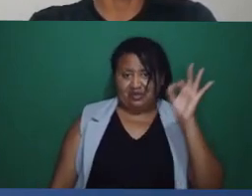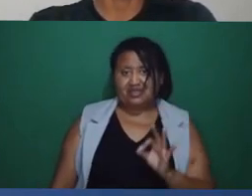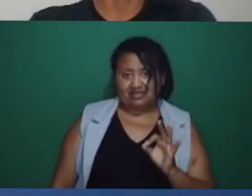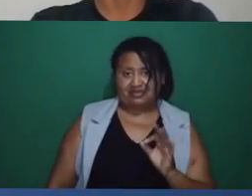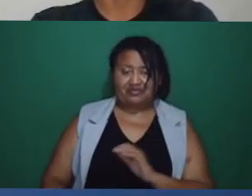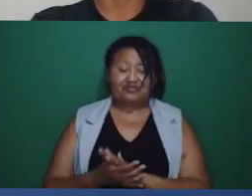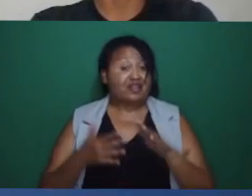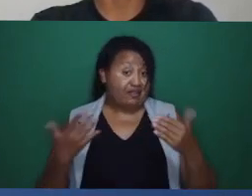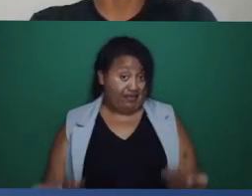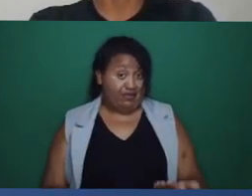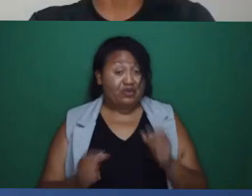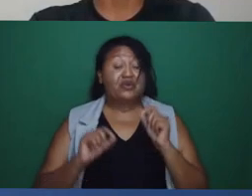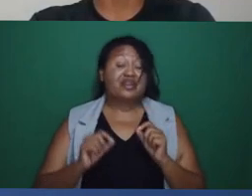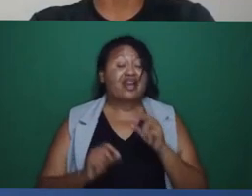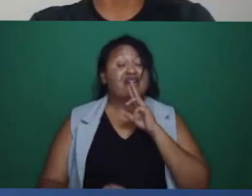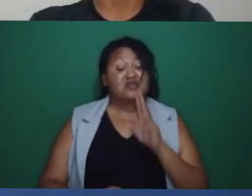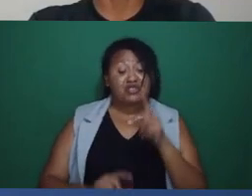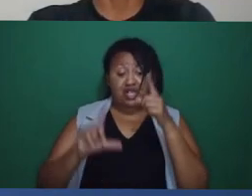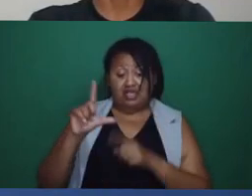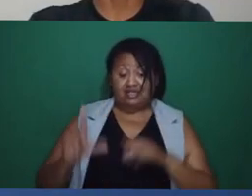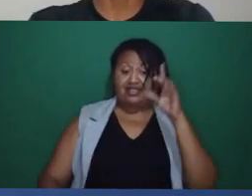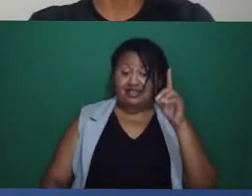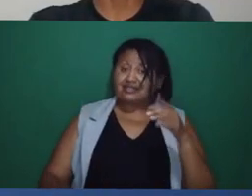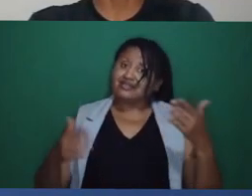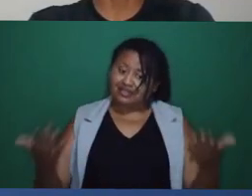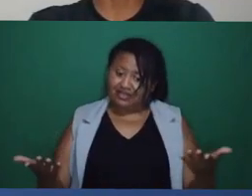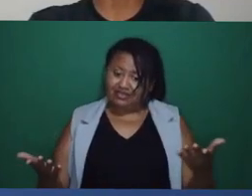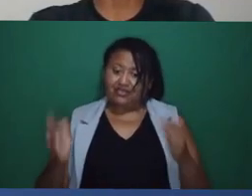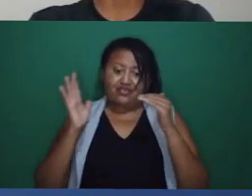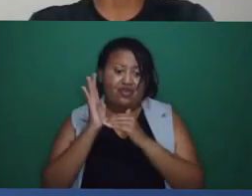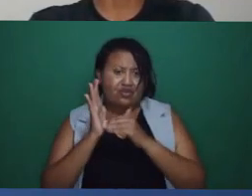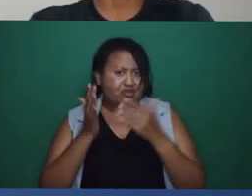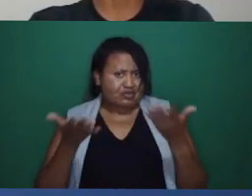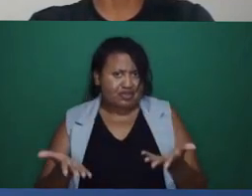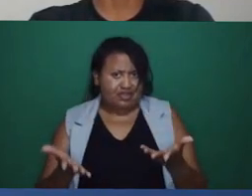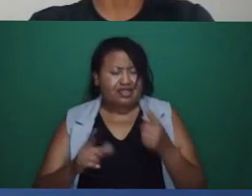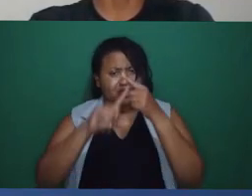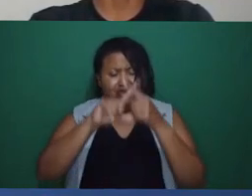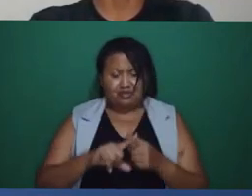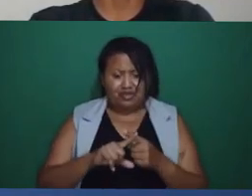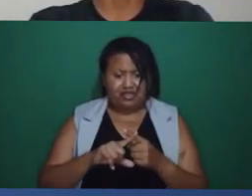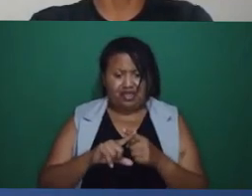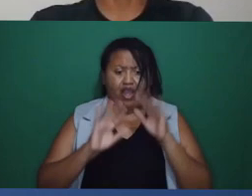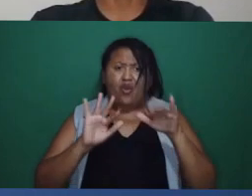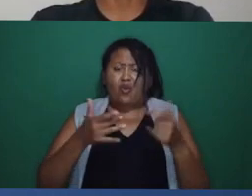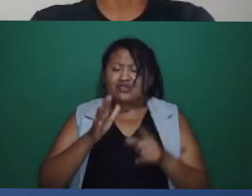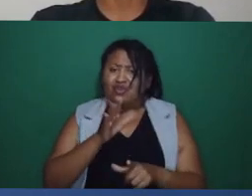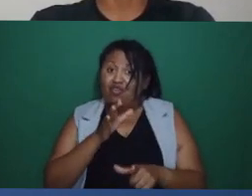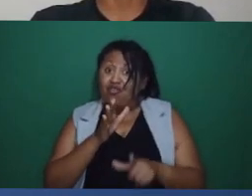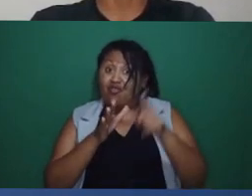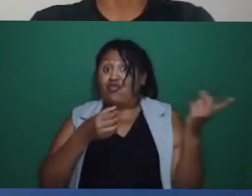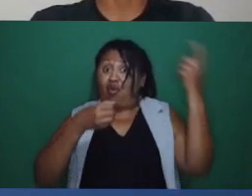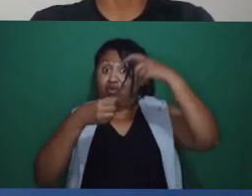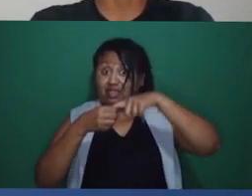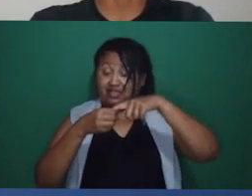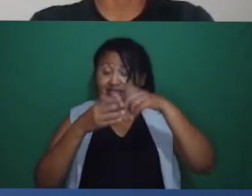6,25%. Então seria Alternativa de pessoal falando foi o último passo ali do multiplica ali ó quando eu voltei uma casa eu